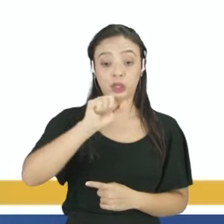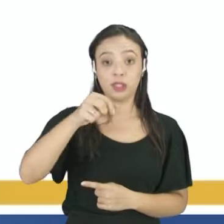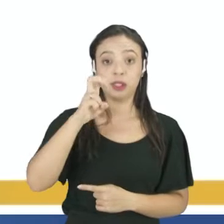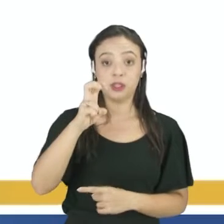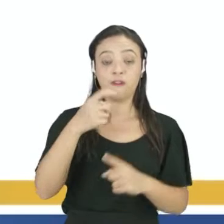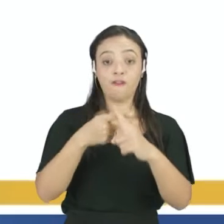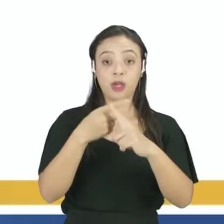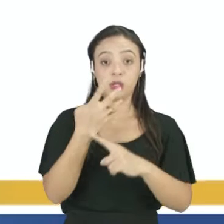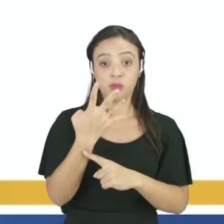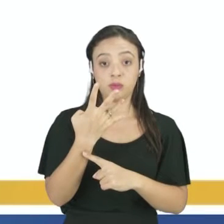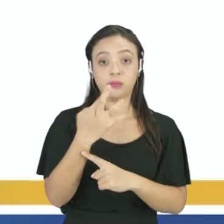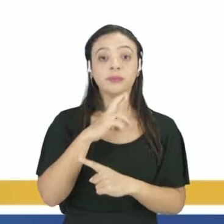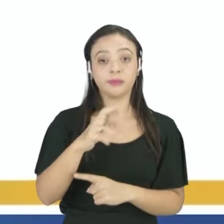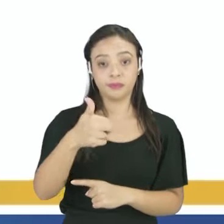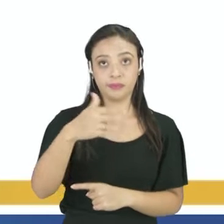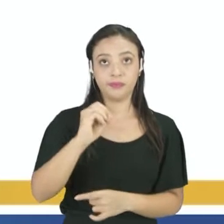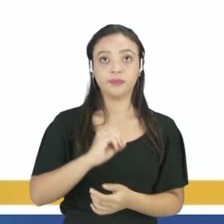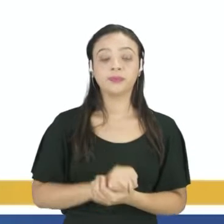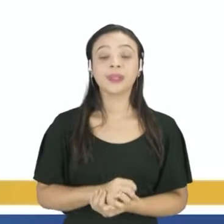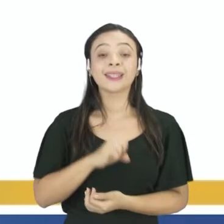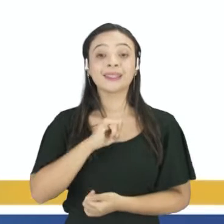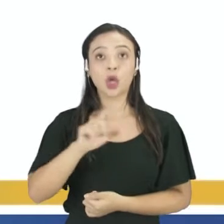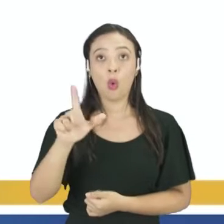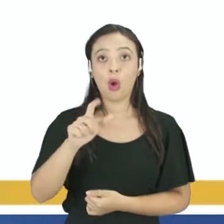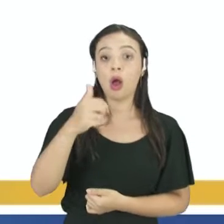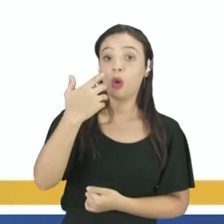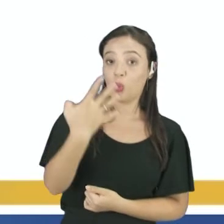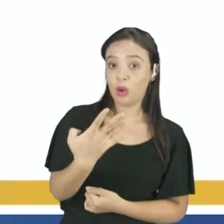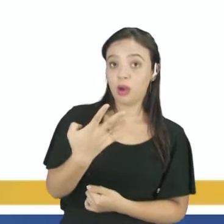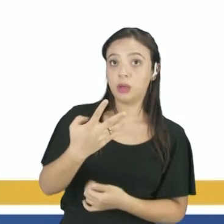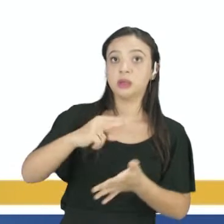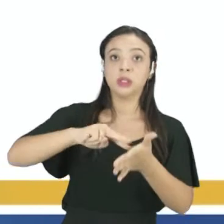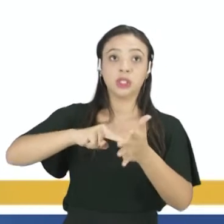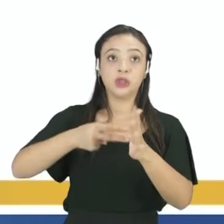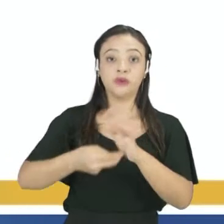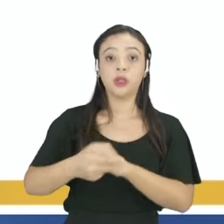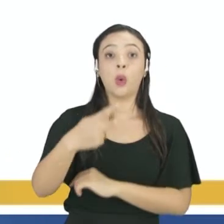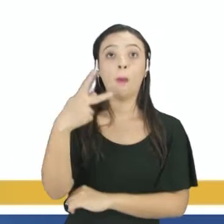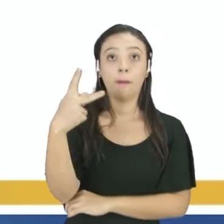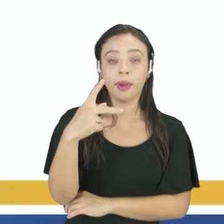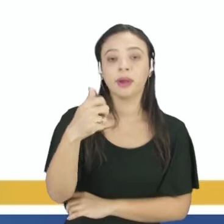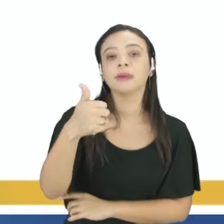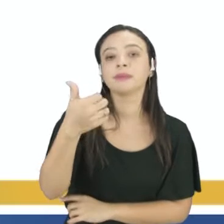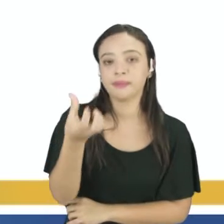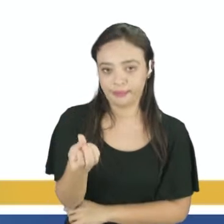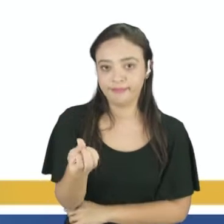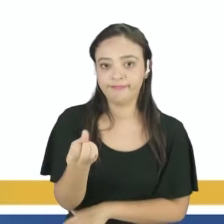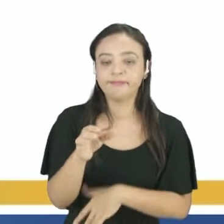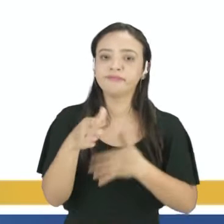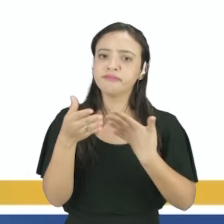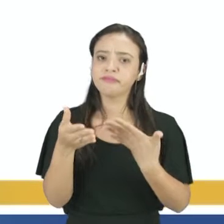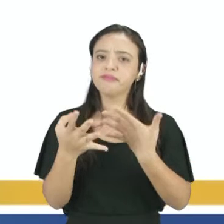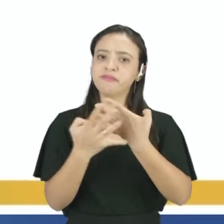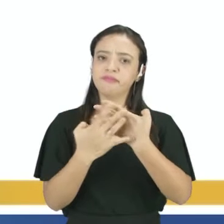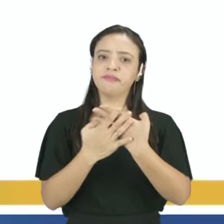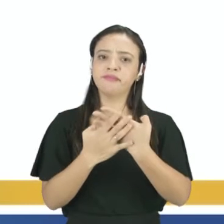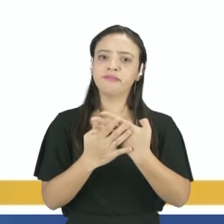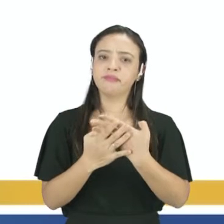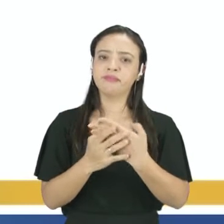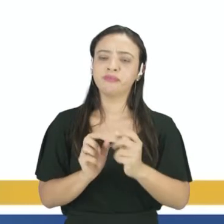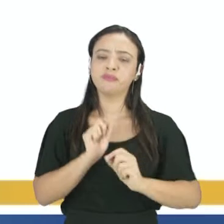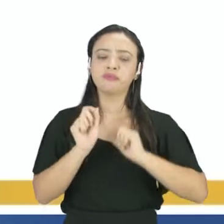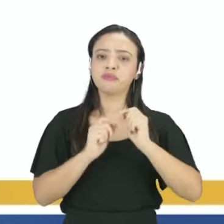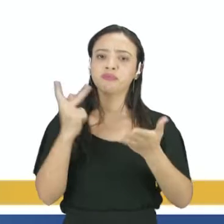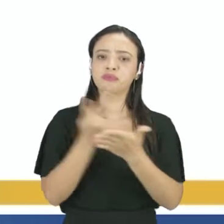dá 10. Quando o lado mede 4, 4 vezes 4, 16. Então, o perímetro é 16. Então, essa tabelinha aí, o que ela faz?